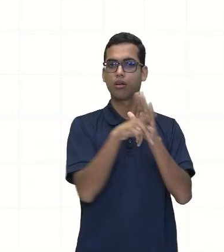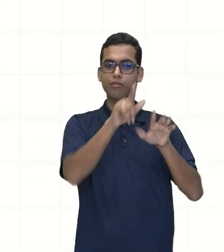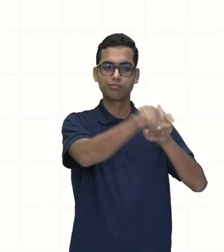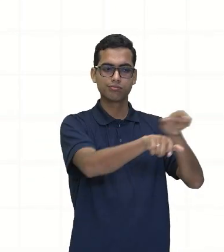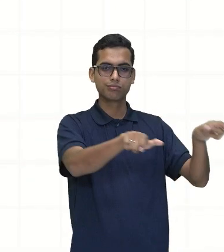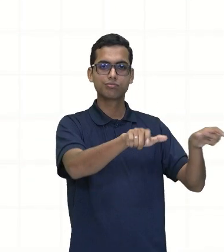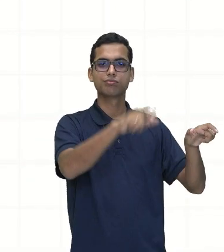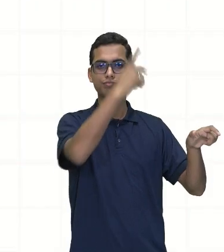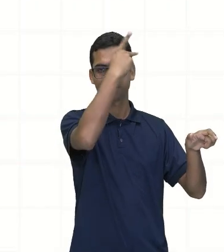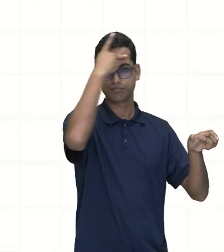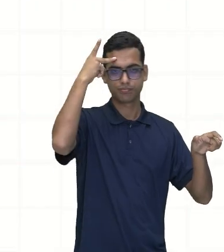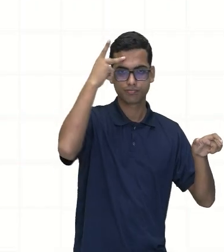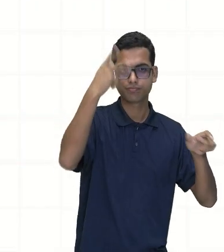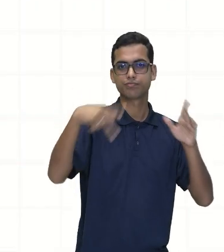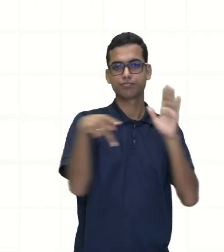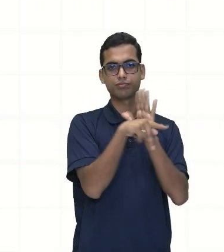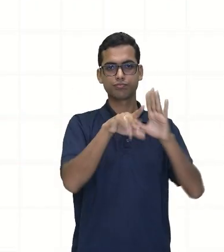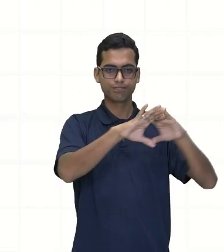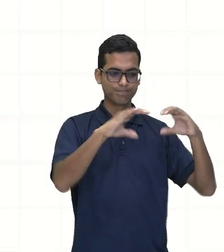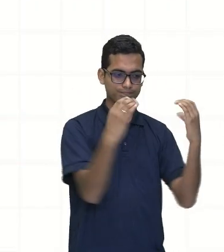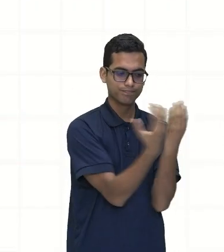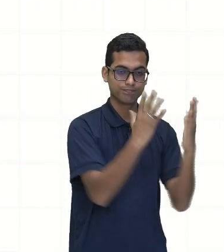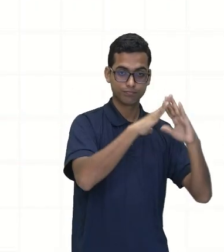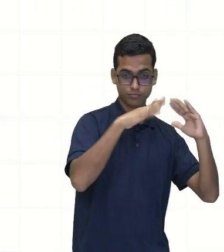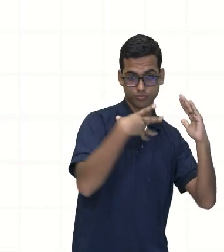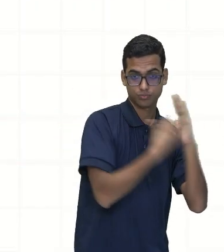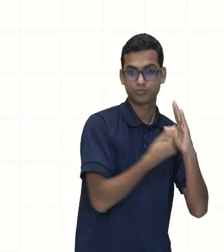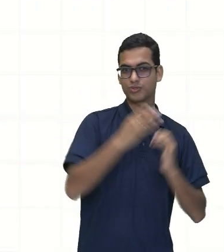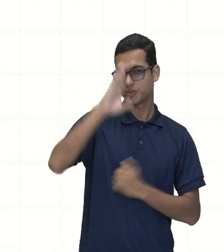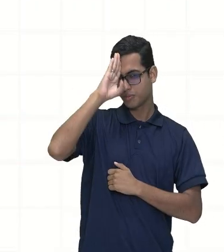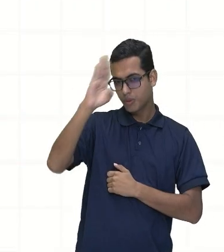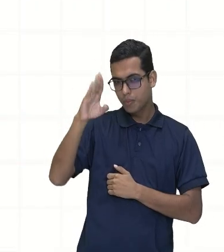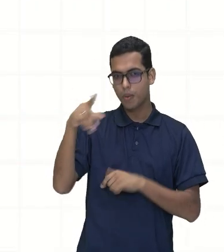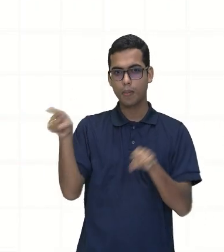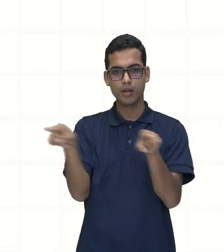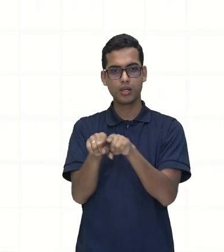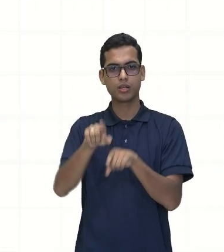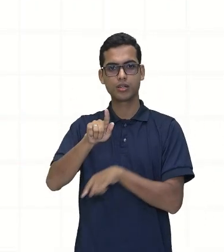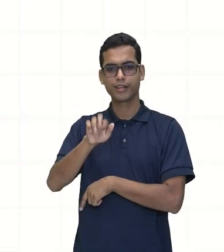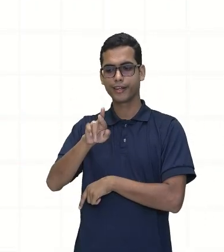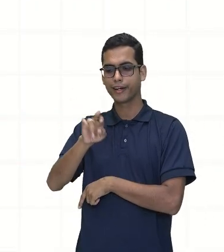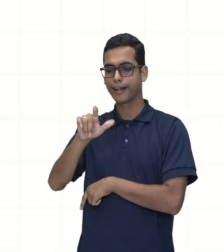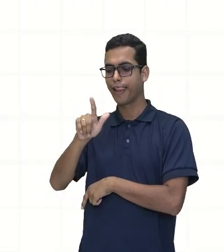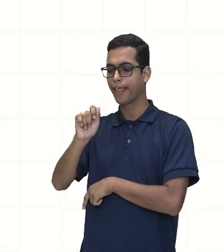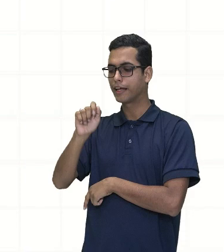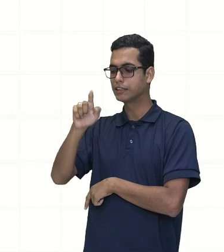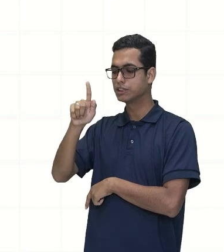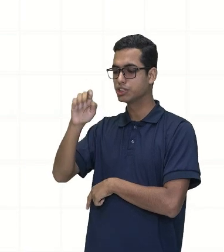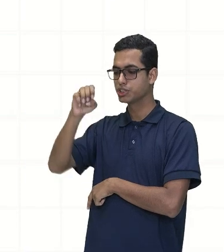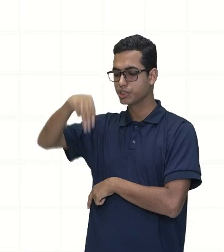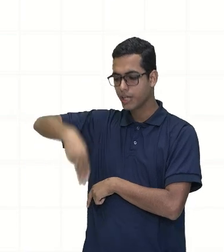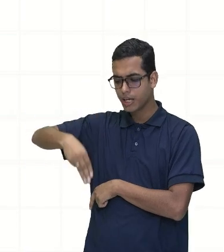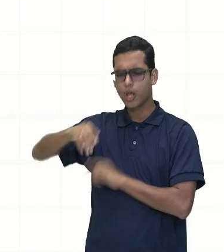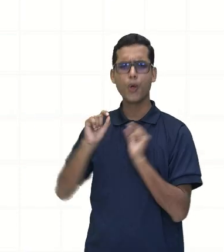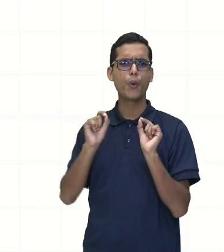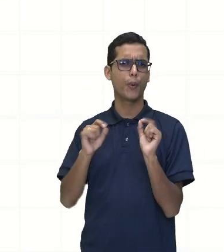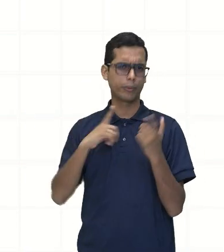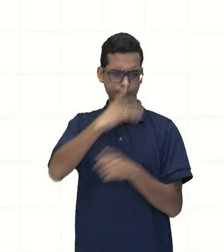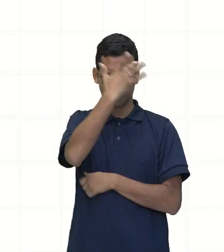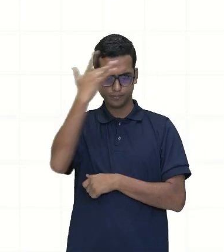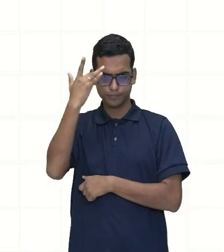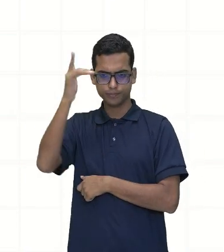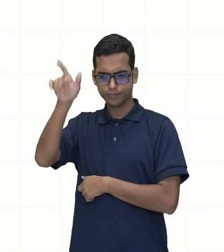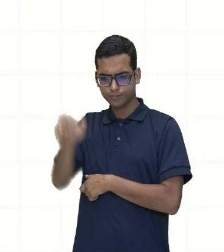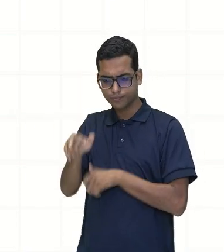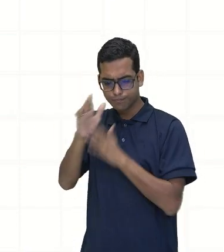essa vulnerabilidade com relação à grilagem e também à exploração dessas terras, né? A grilagem é quando uma pessoa